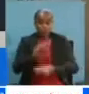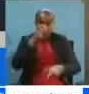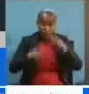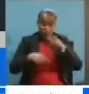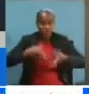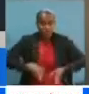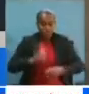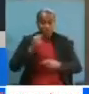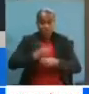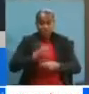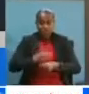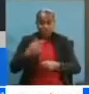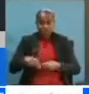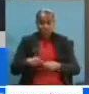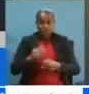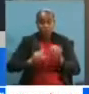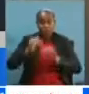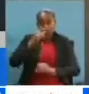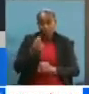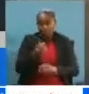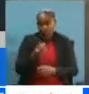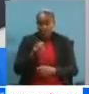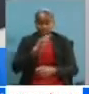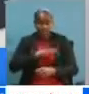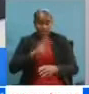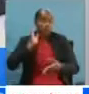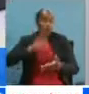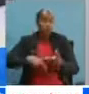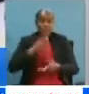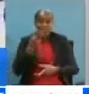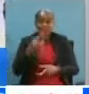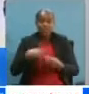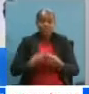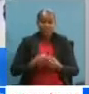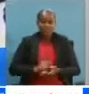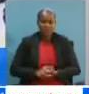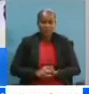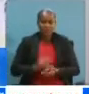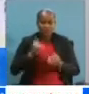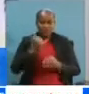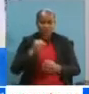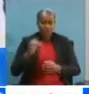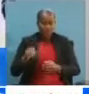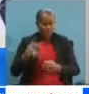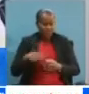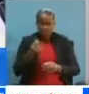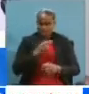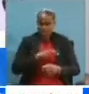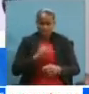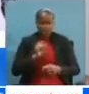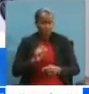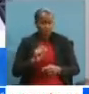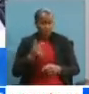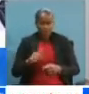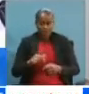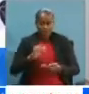em conta o aumento da massa salarial nos últimos 3 anos. Em 2020 não está previsto aumento salarial nominal. O que nós temos é,